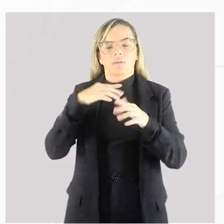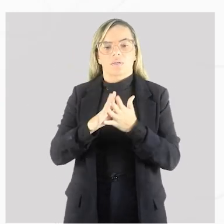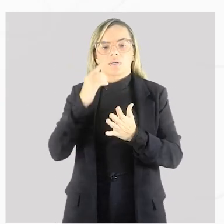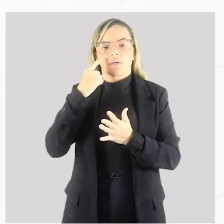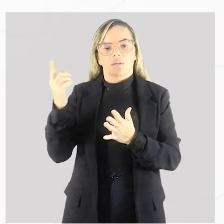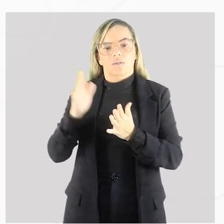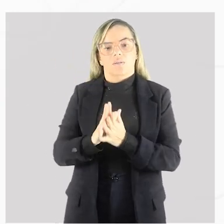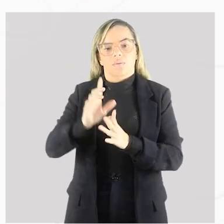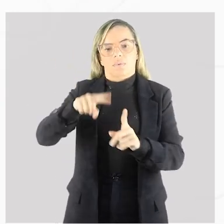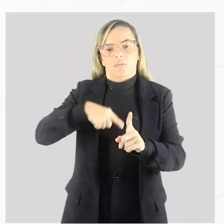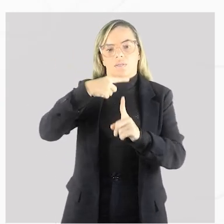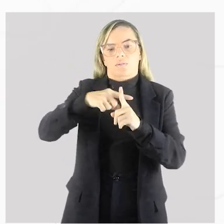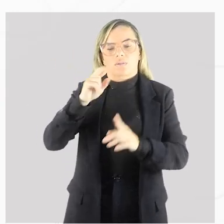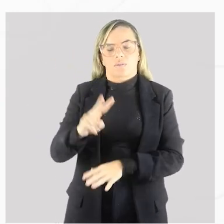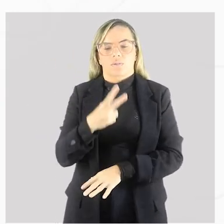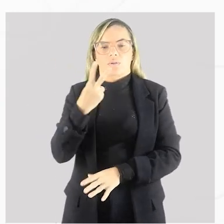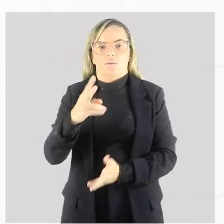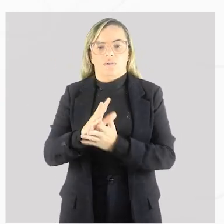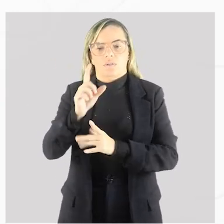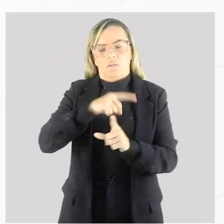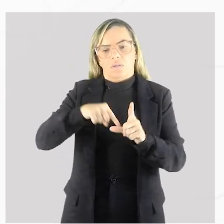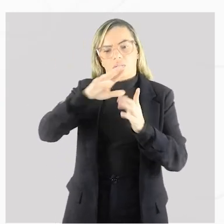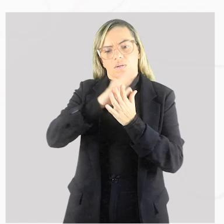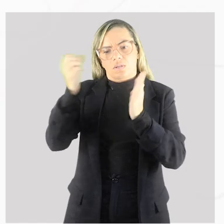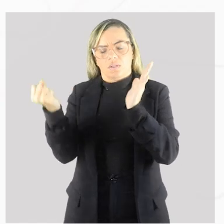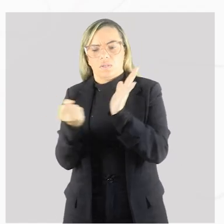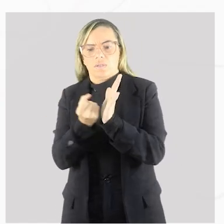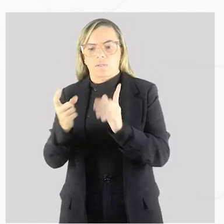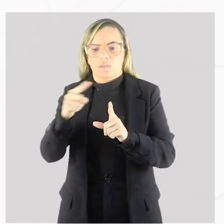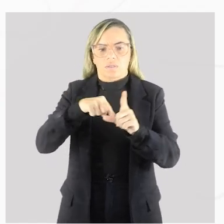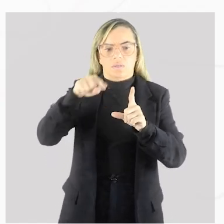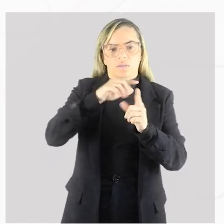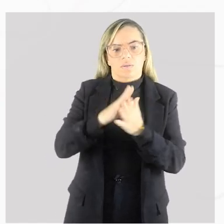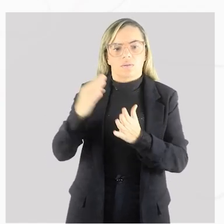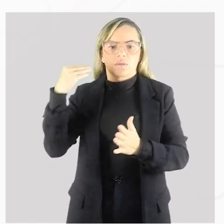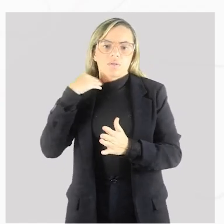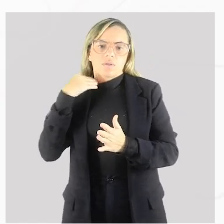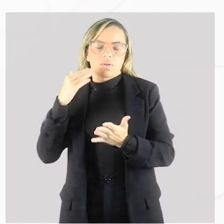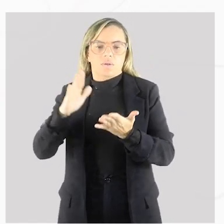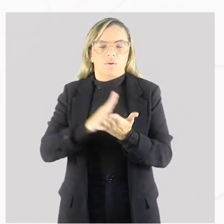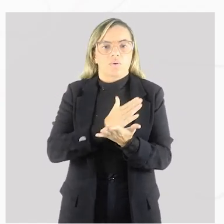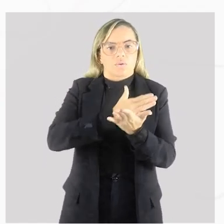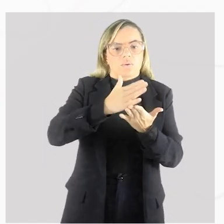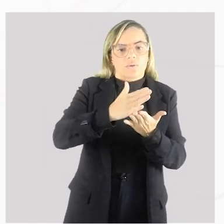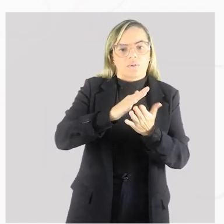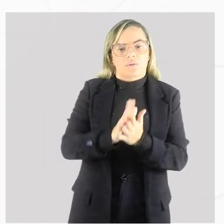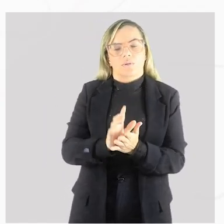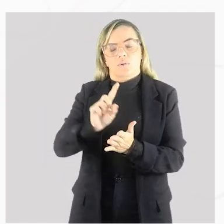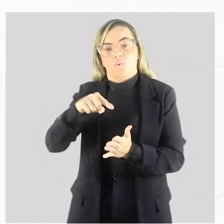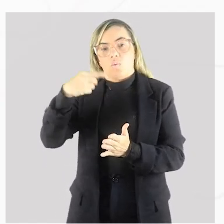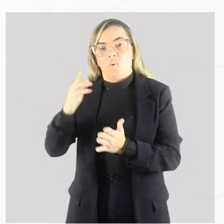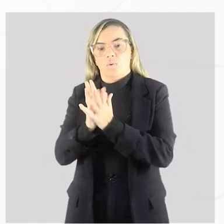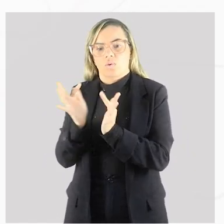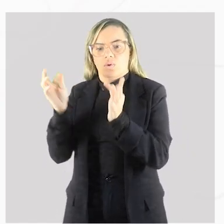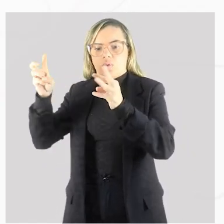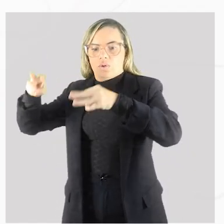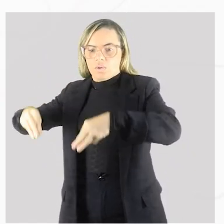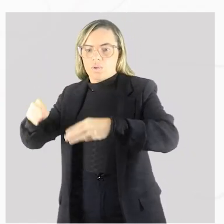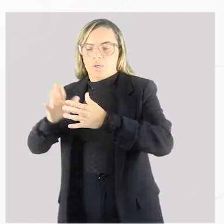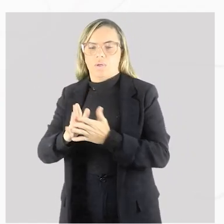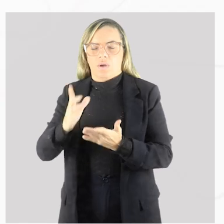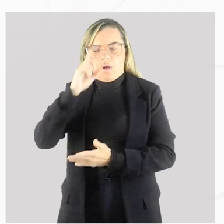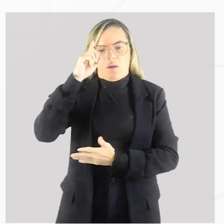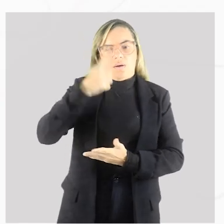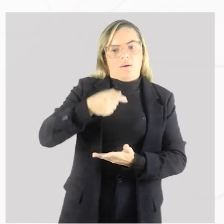Deseja-se colocar 2 novos caracteres na senha de um banco, um no início e outro no final.